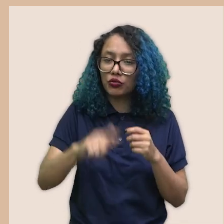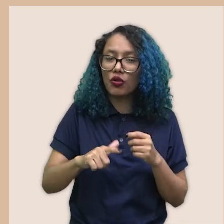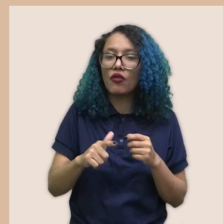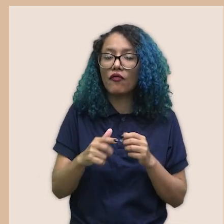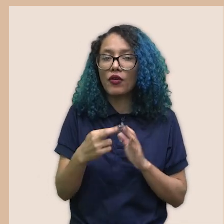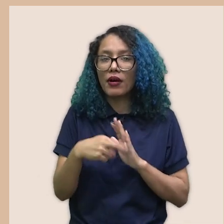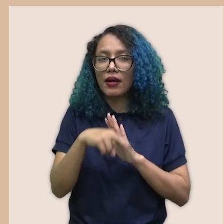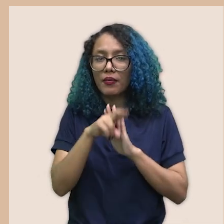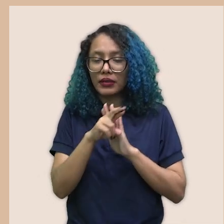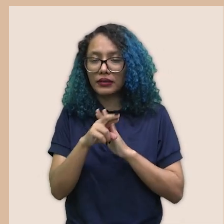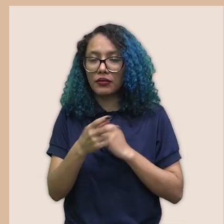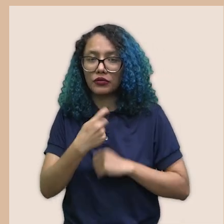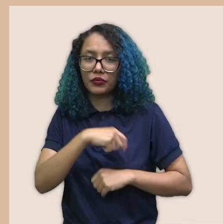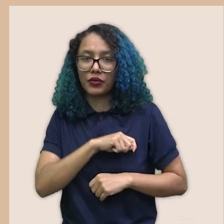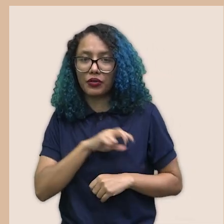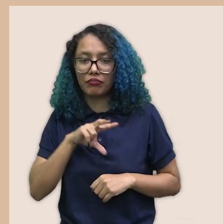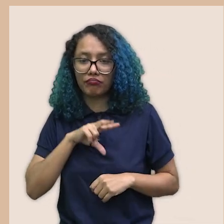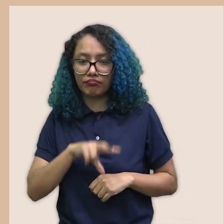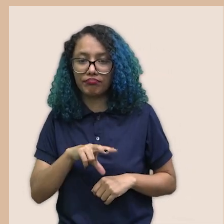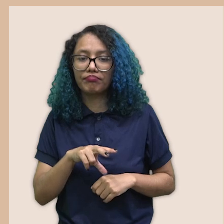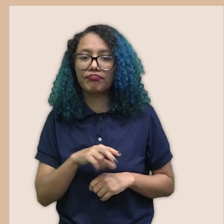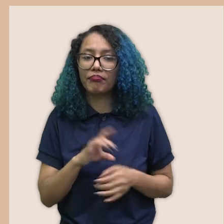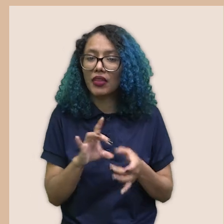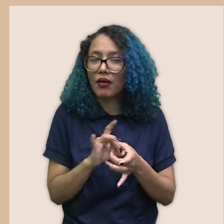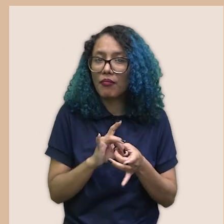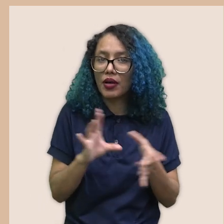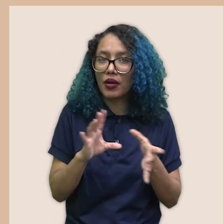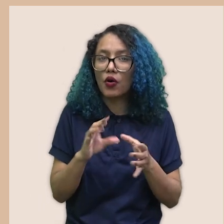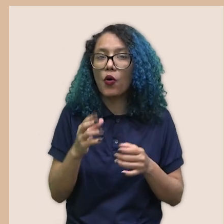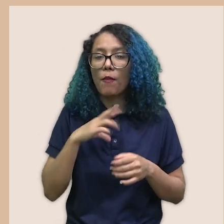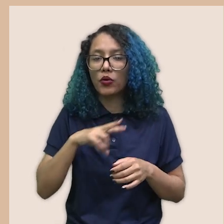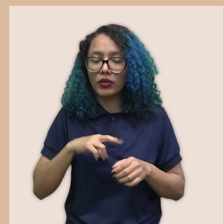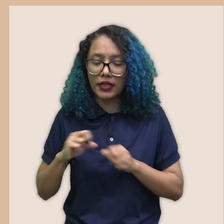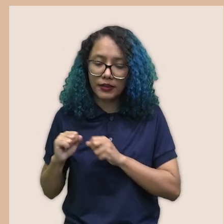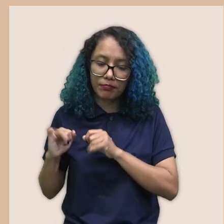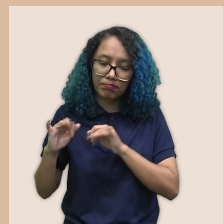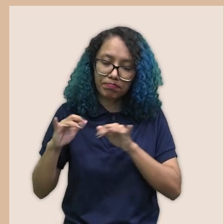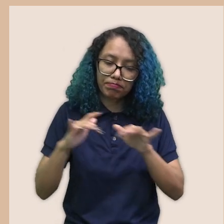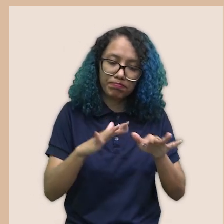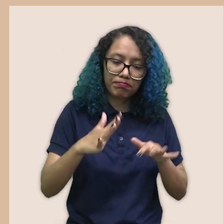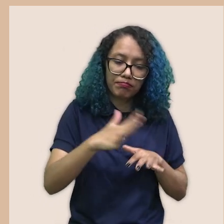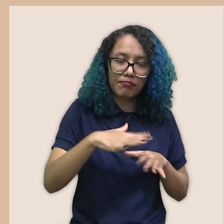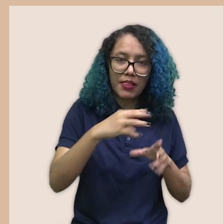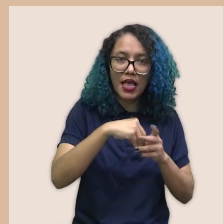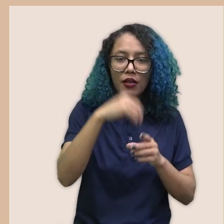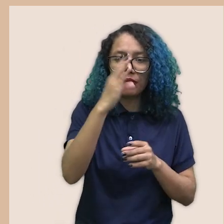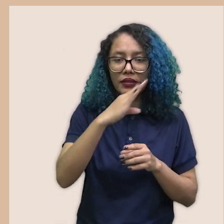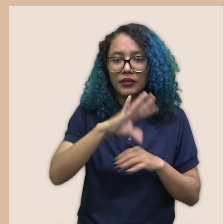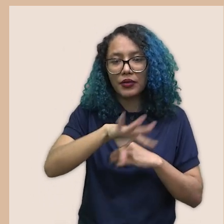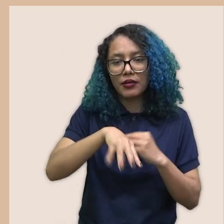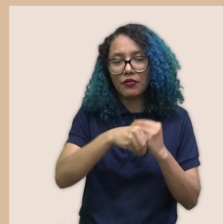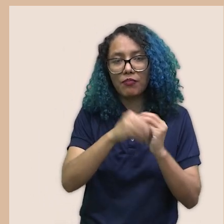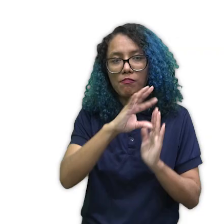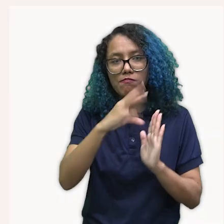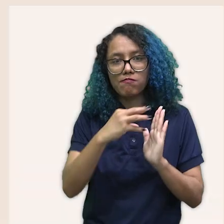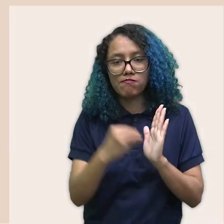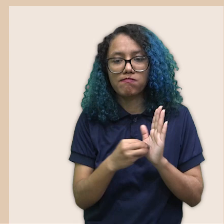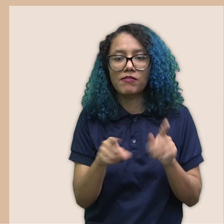que legalizaram a ocupação portuguesa em direção ao interior do Brasil e incorporaram a região